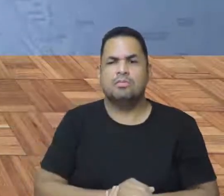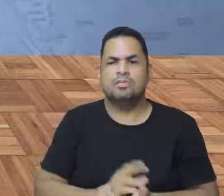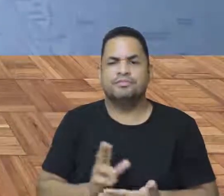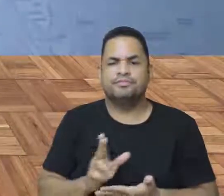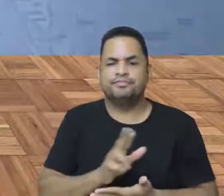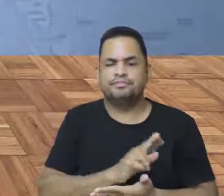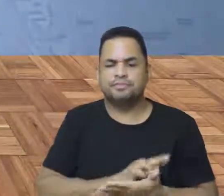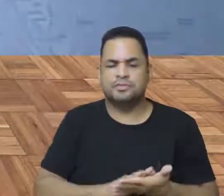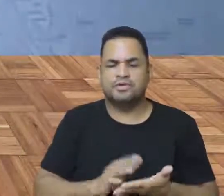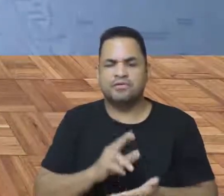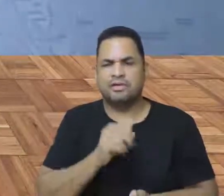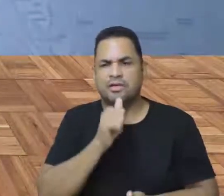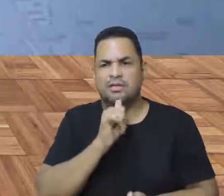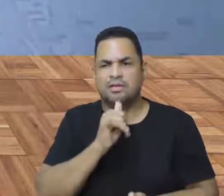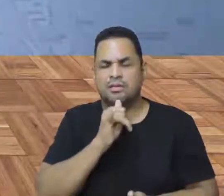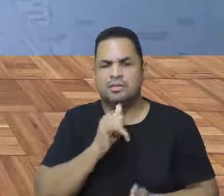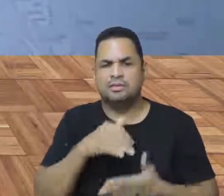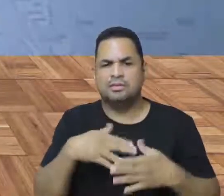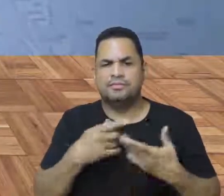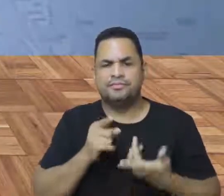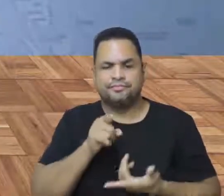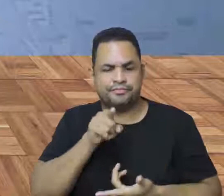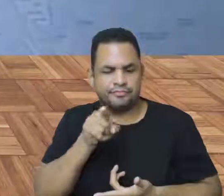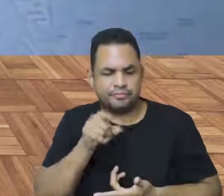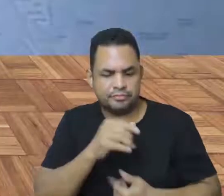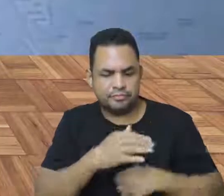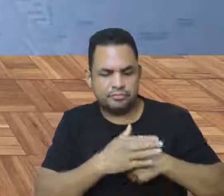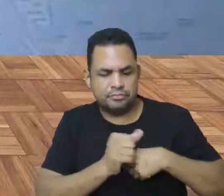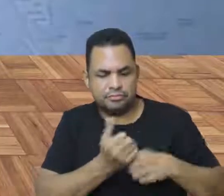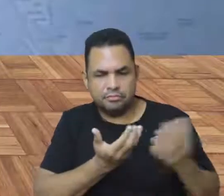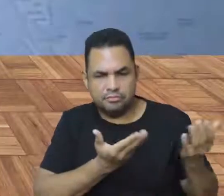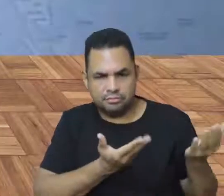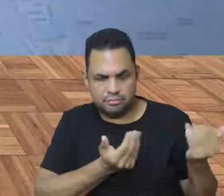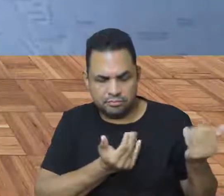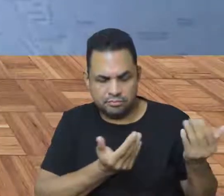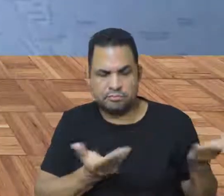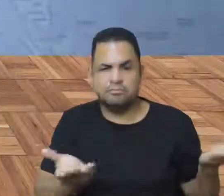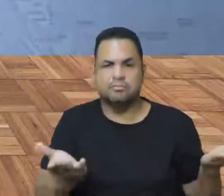muitos exemplos. Vocês, meus queridos jovens,